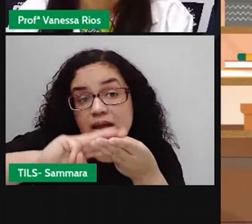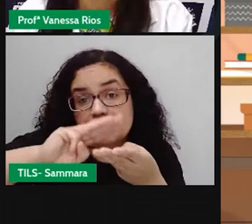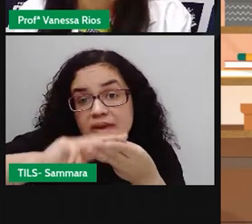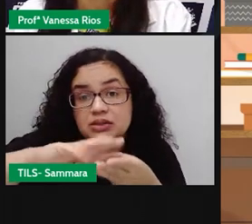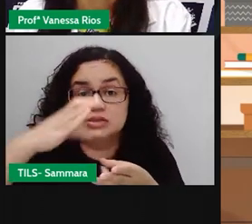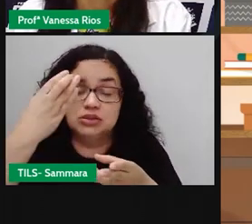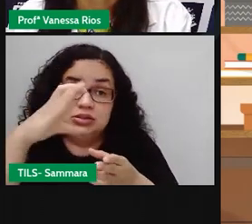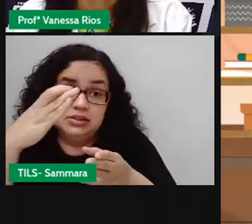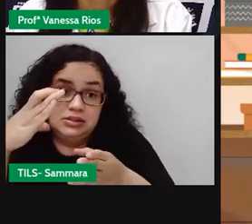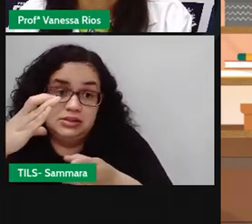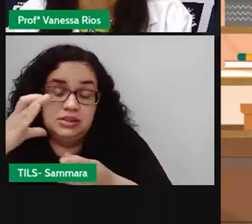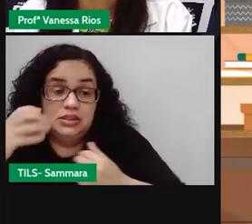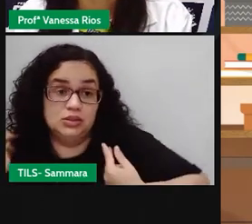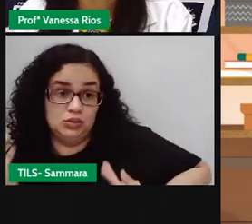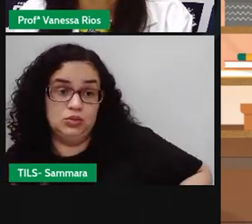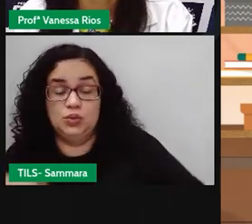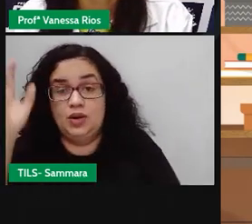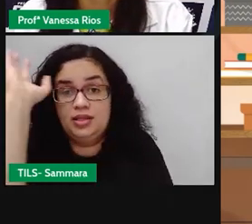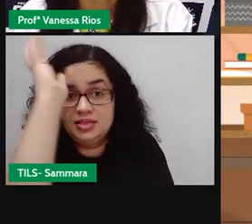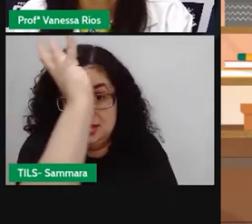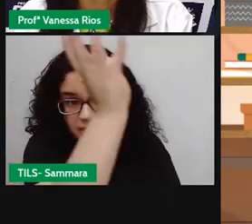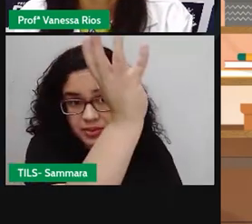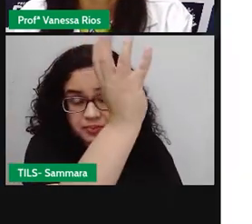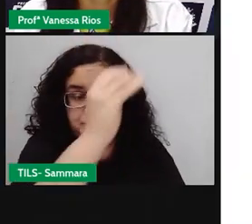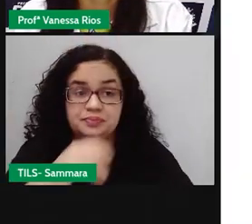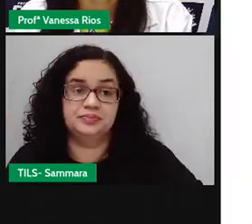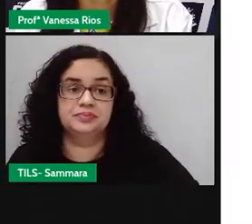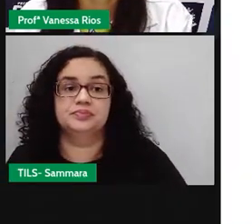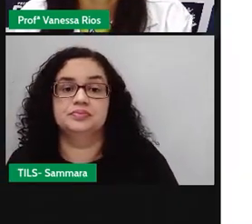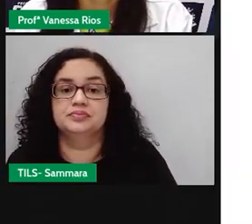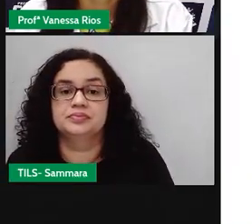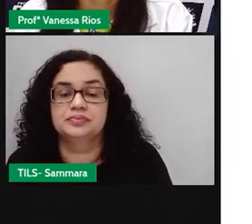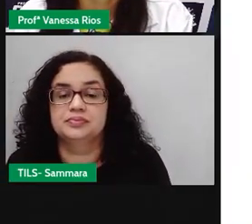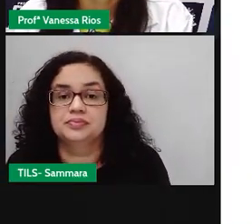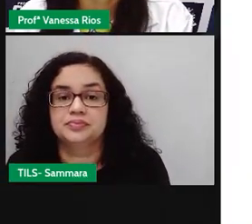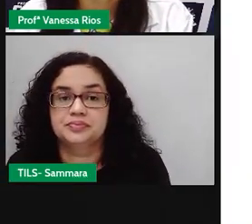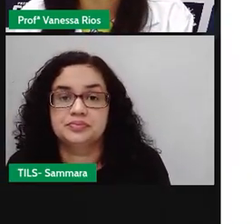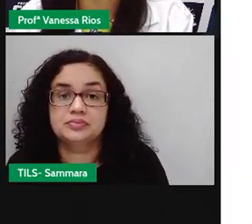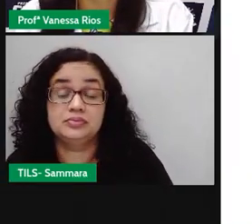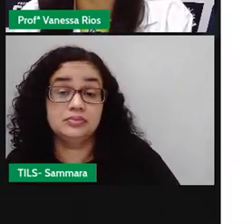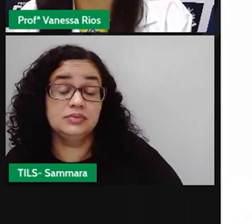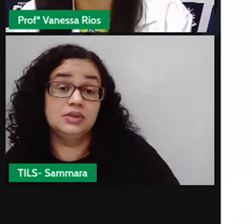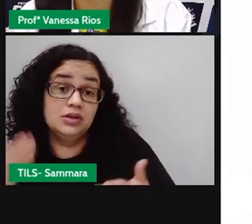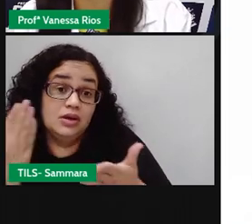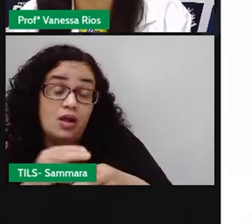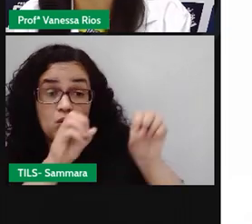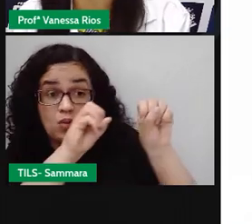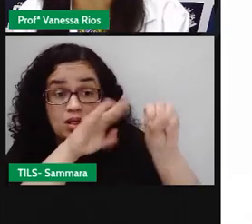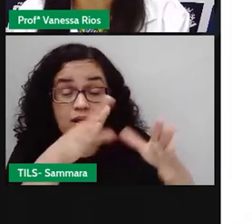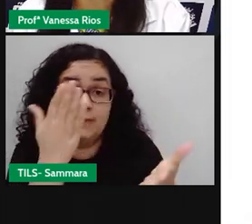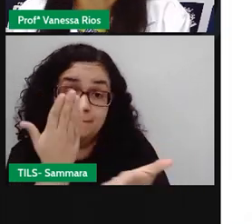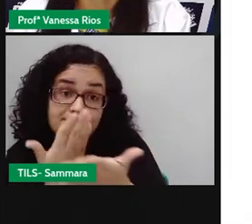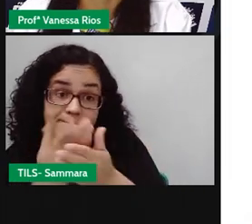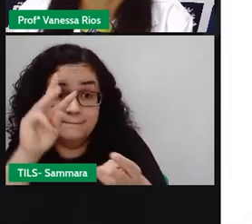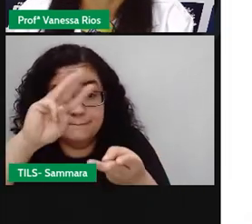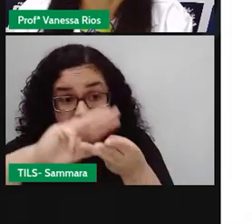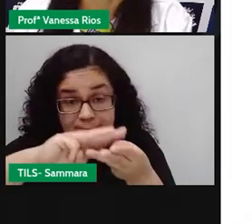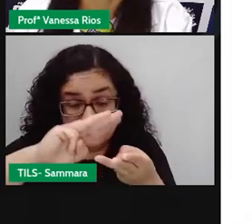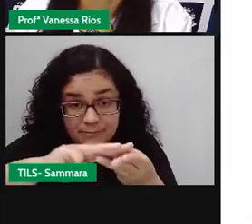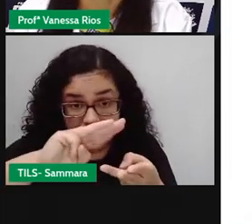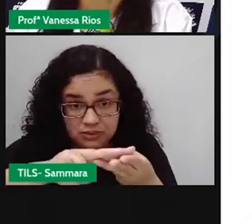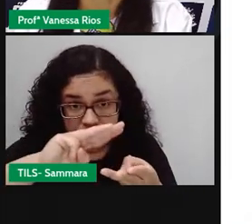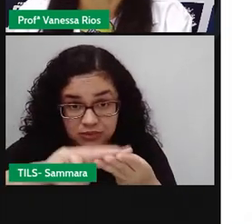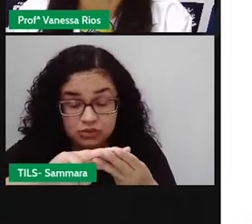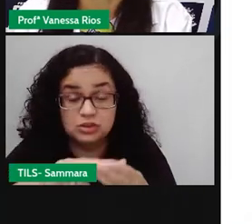matemática e ciências naturais. E nessa aula de matemática e ciências